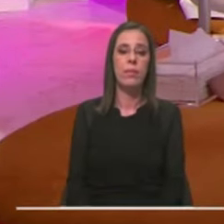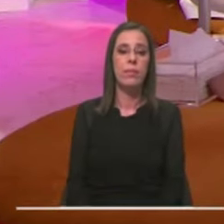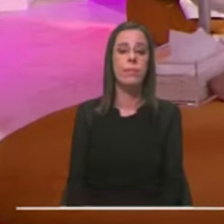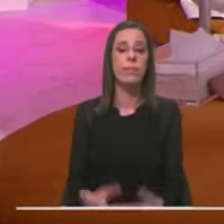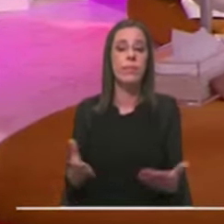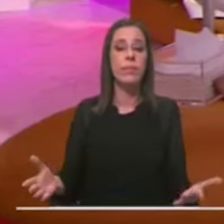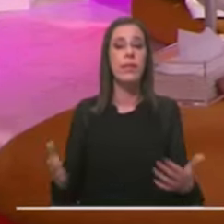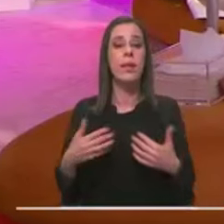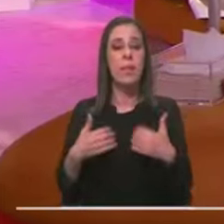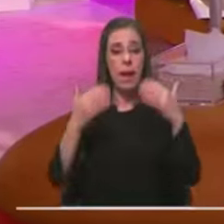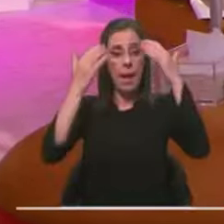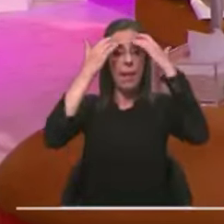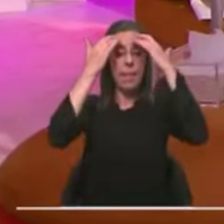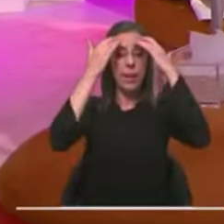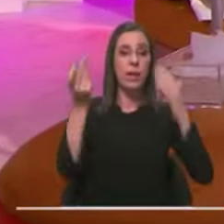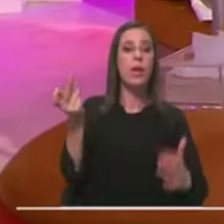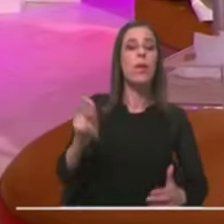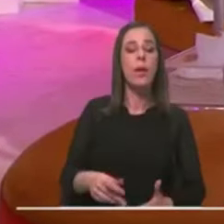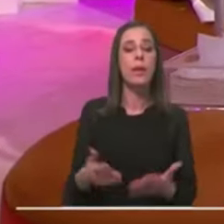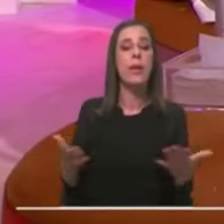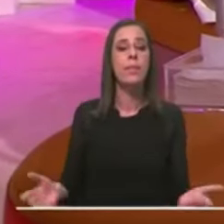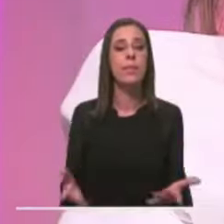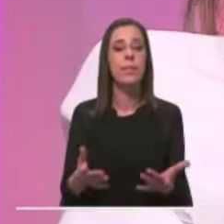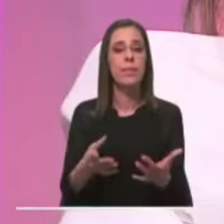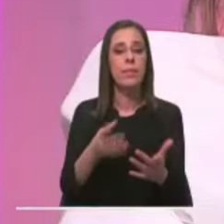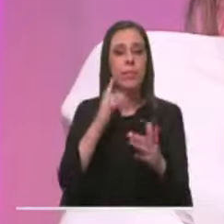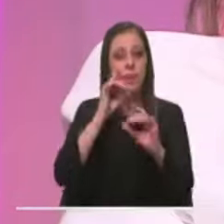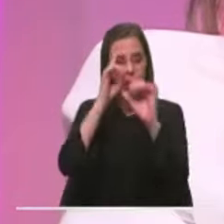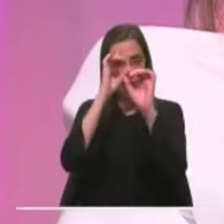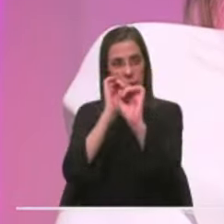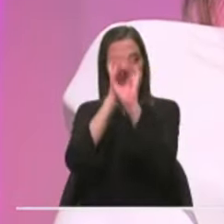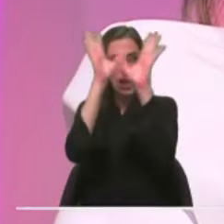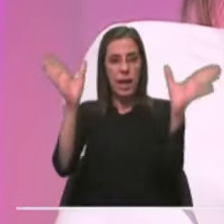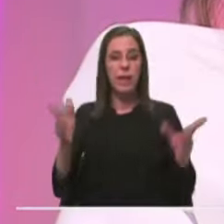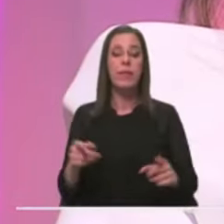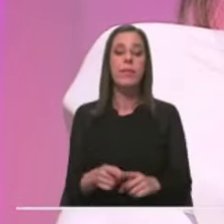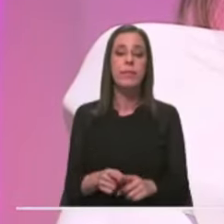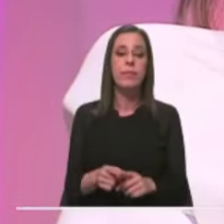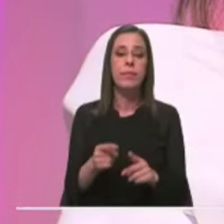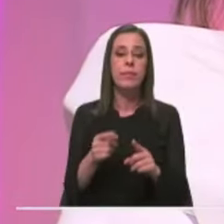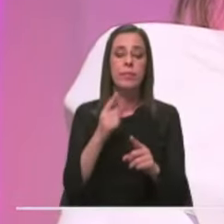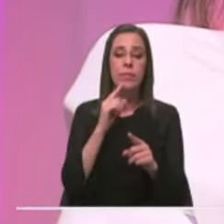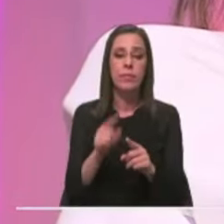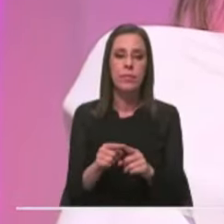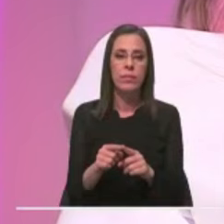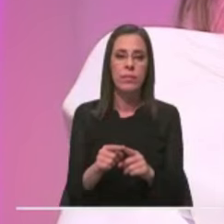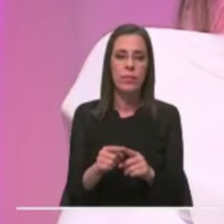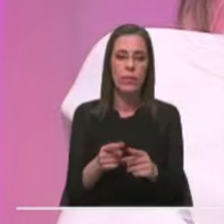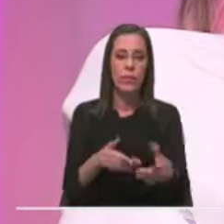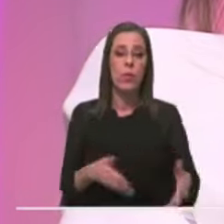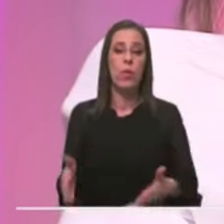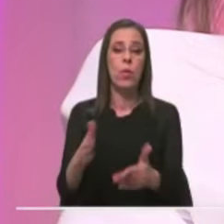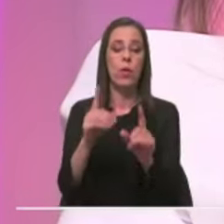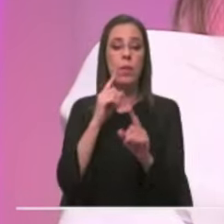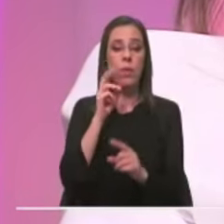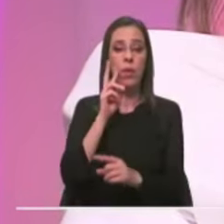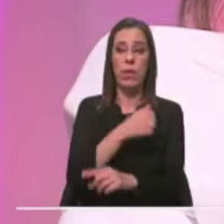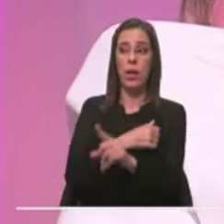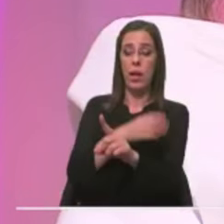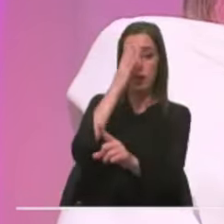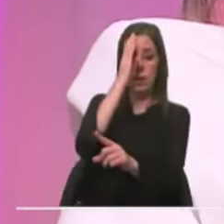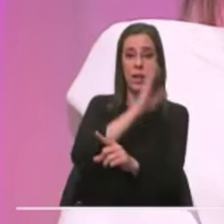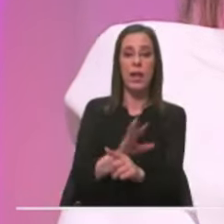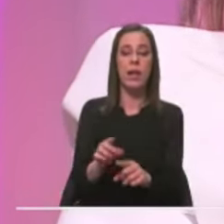está a minha mente quando aparece lá está há que descodificar aparece-me então num caminho lá está quando eu vi a casa eu